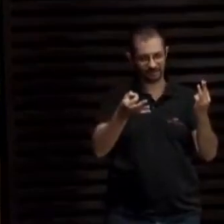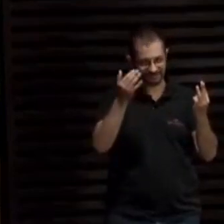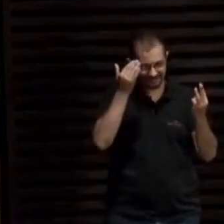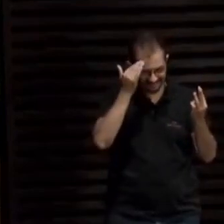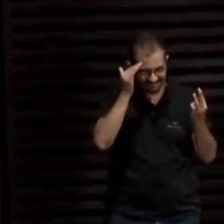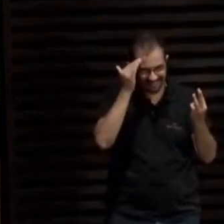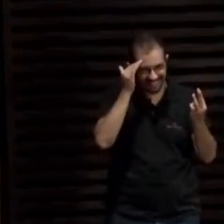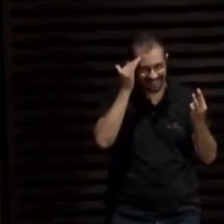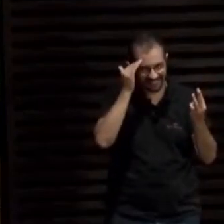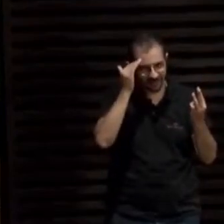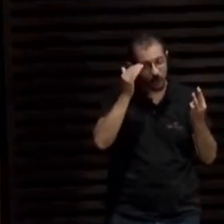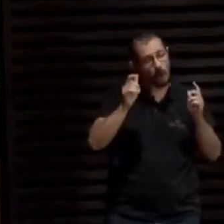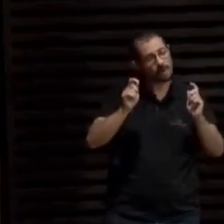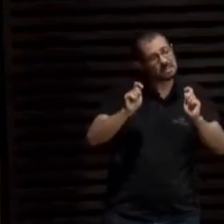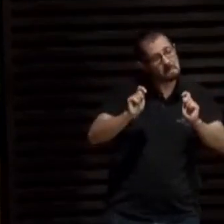similitude